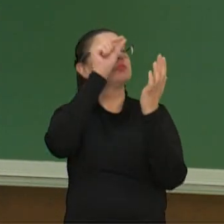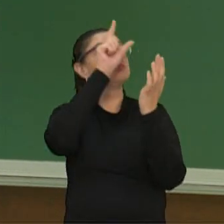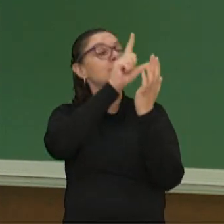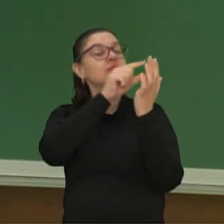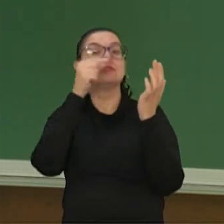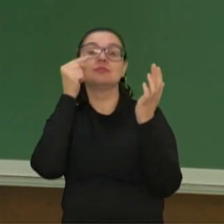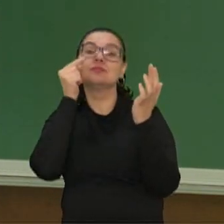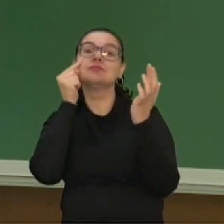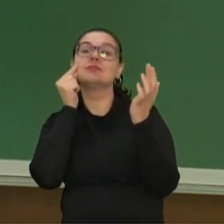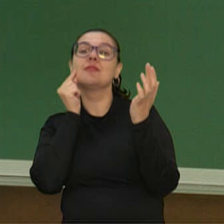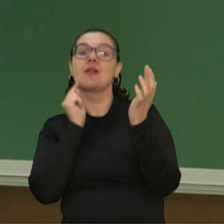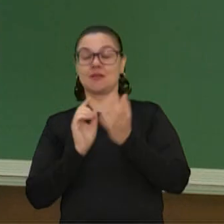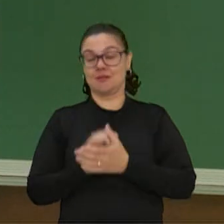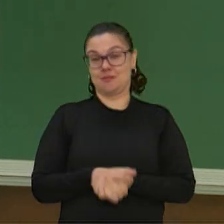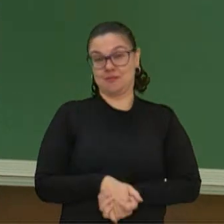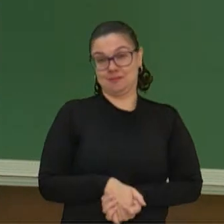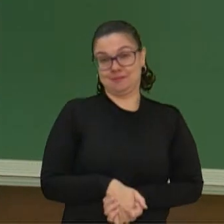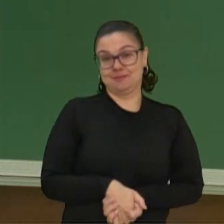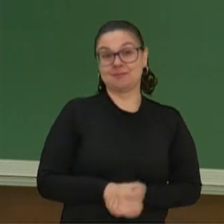bem pequeninas.